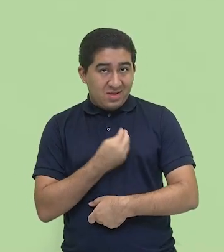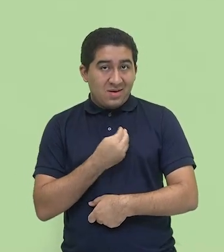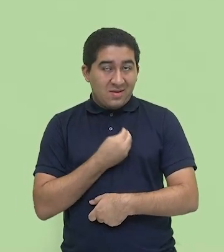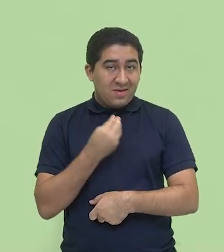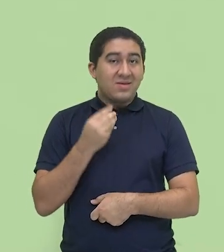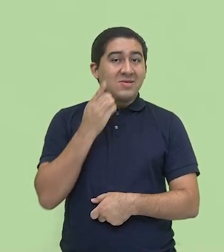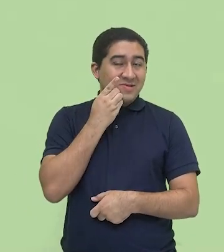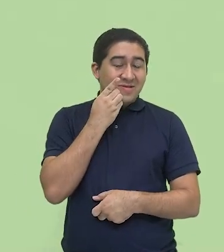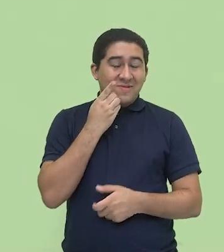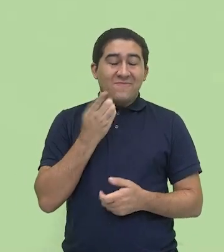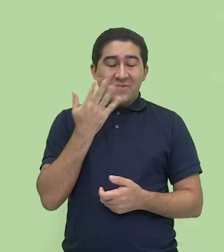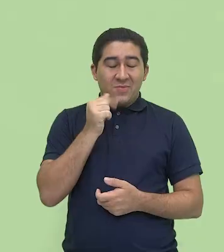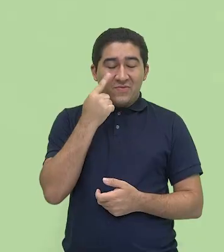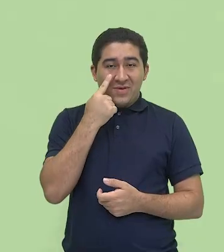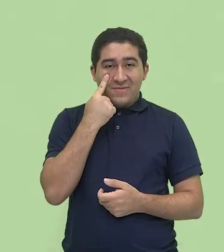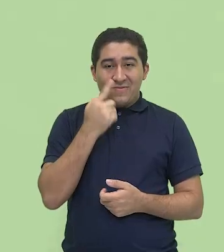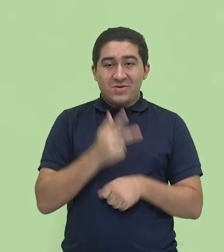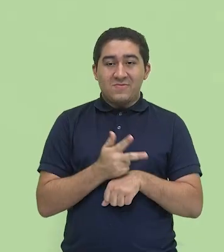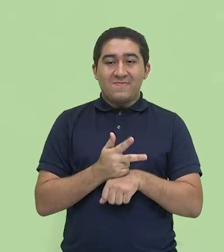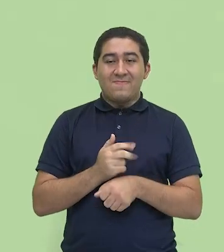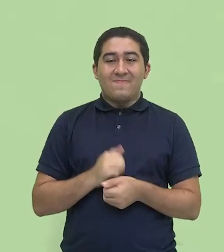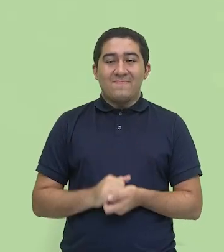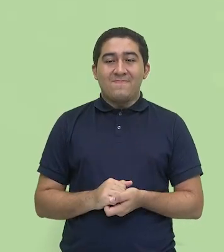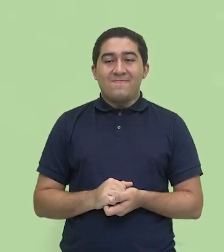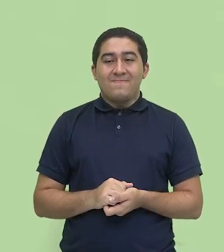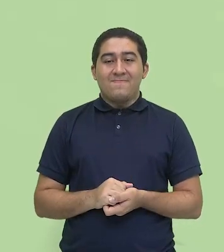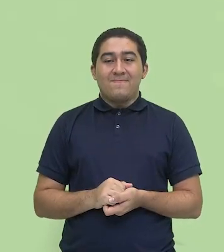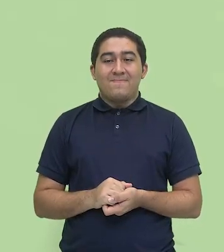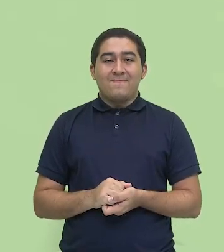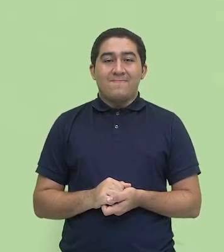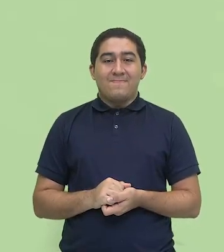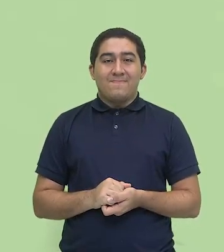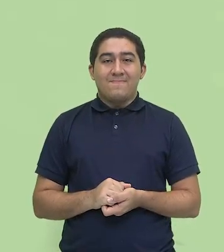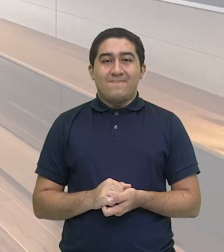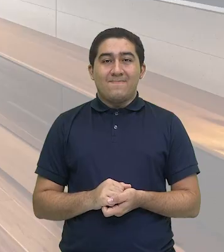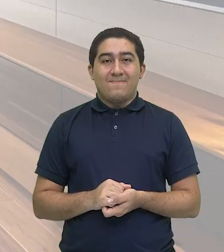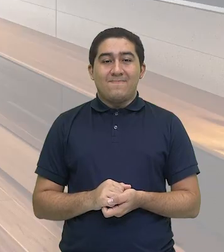vida diária. Vamos assistir esse vídeo?